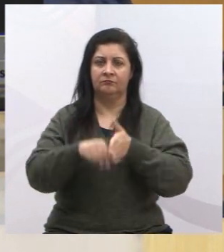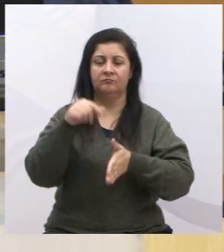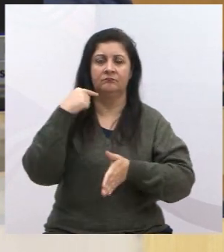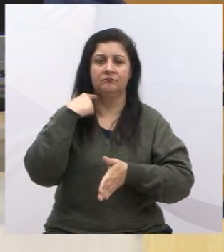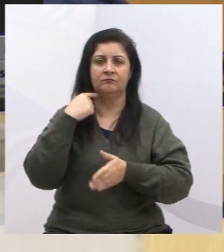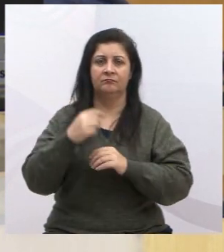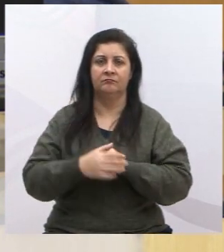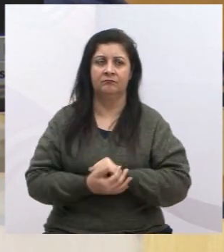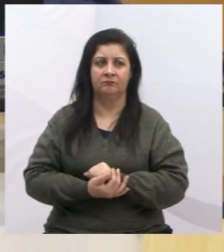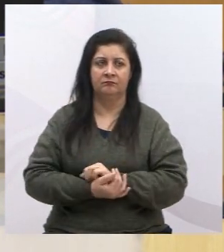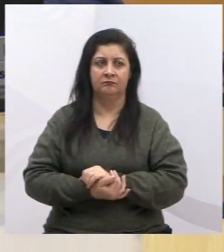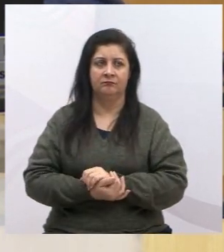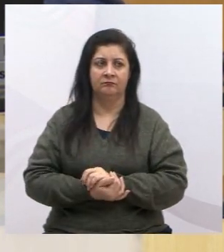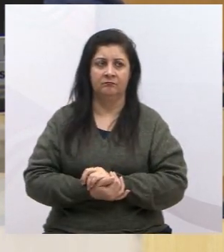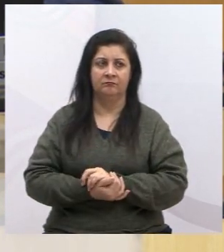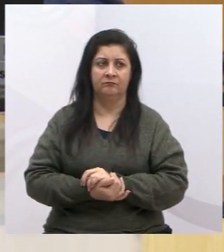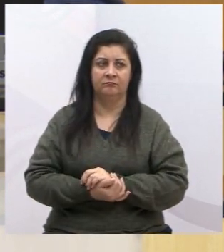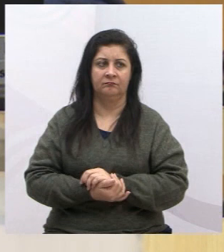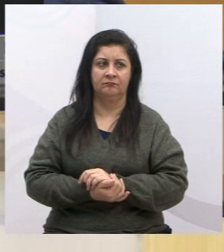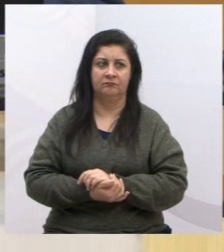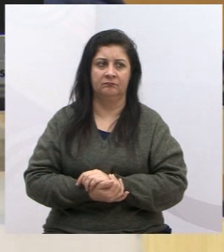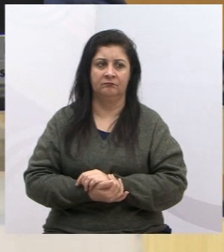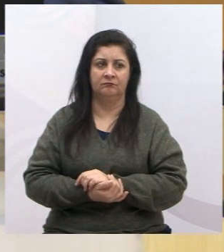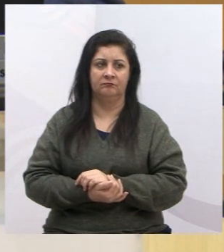Maio. Sou favorável a esse bairro aí.